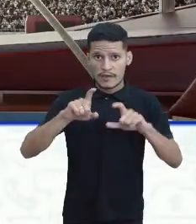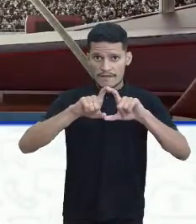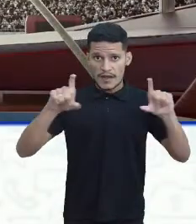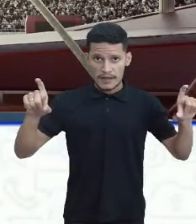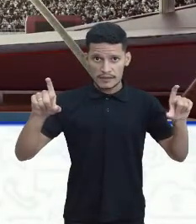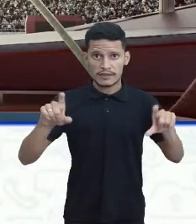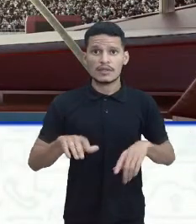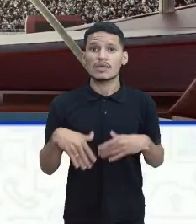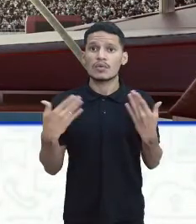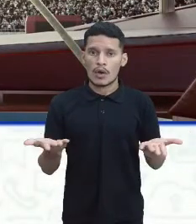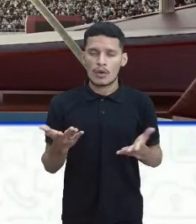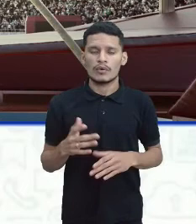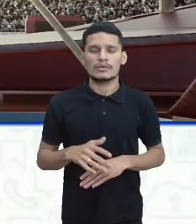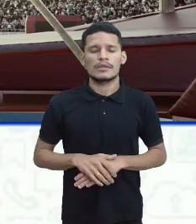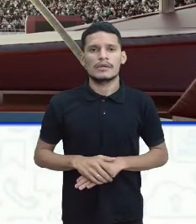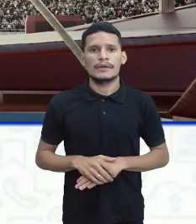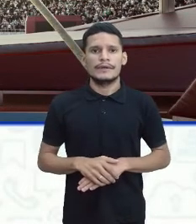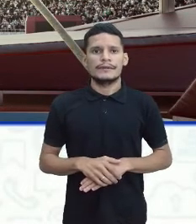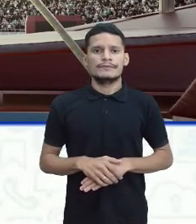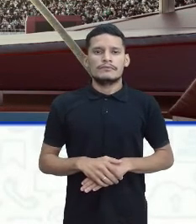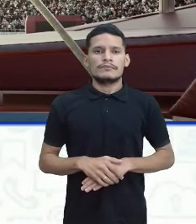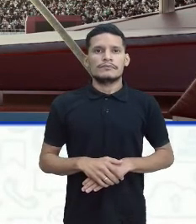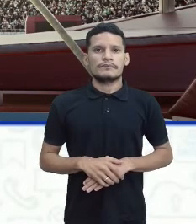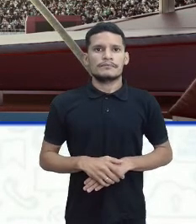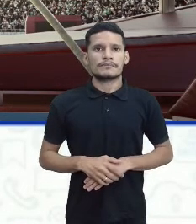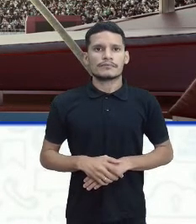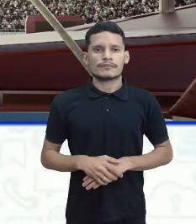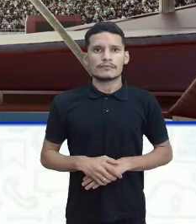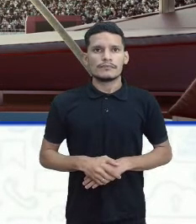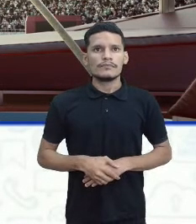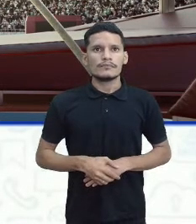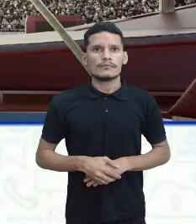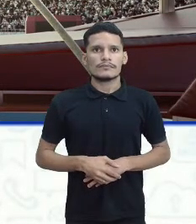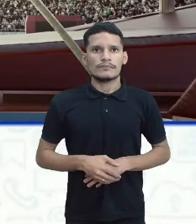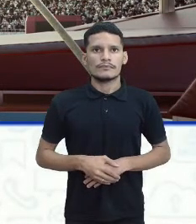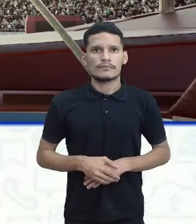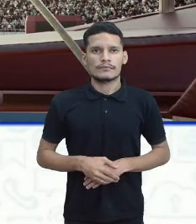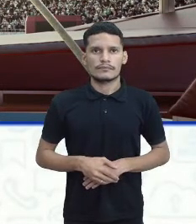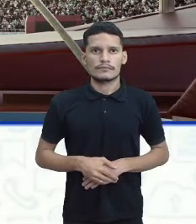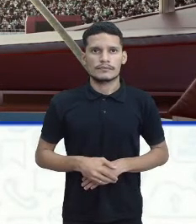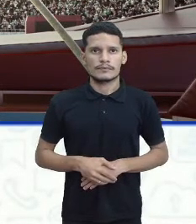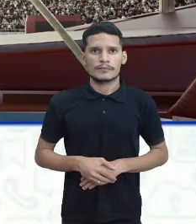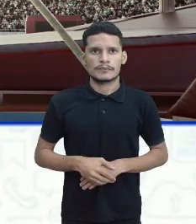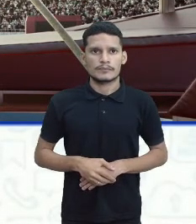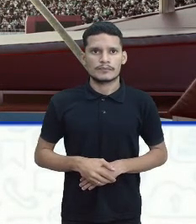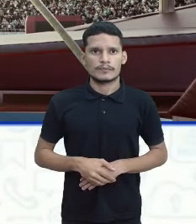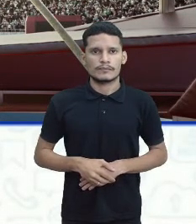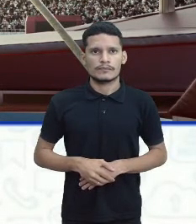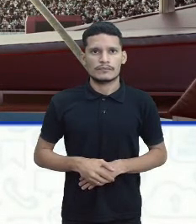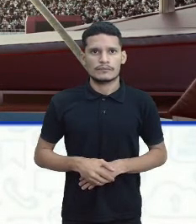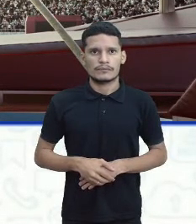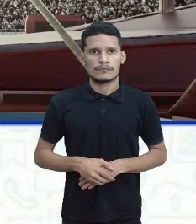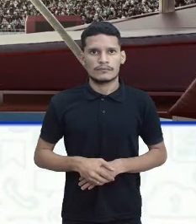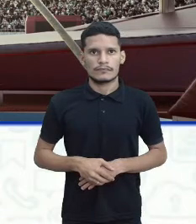what we have accomplished, but raise the bar a little higher each